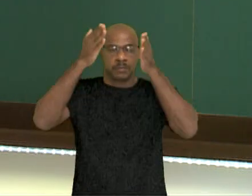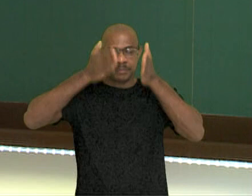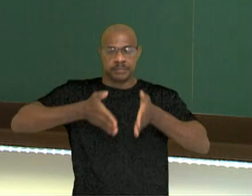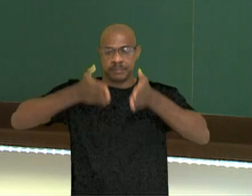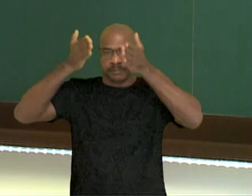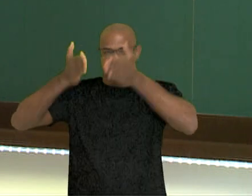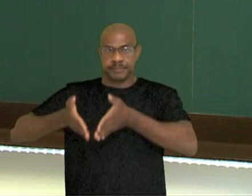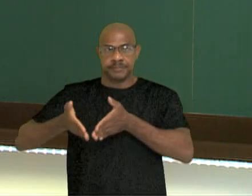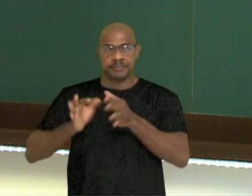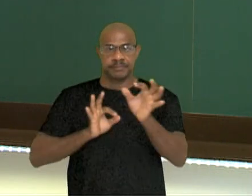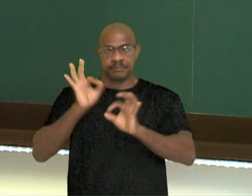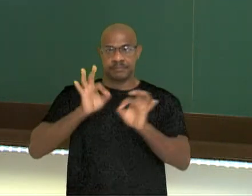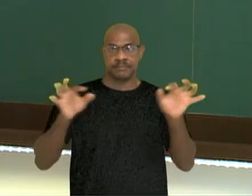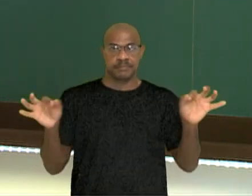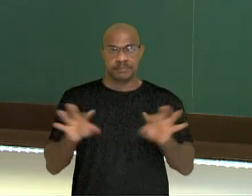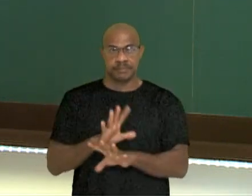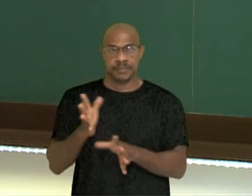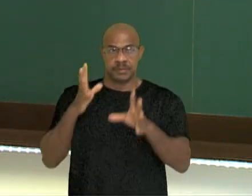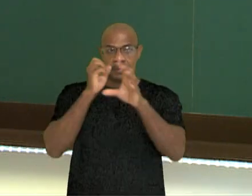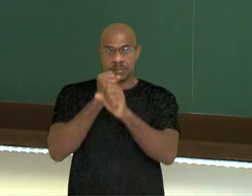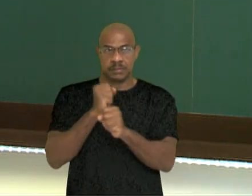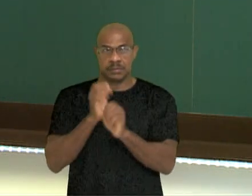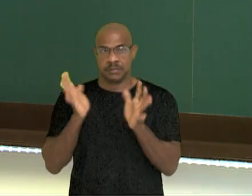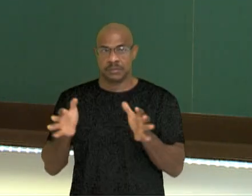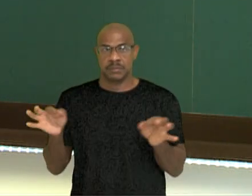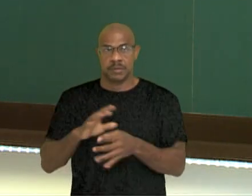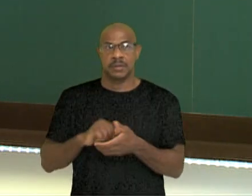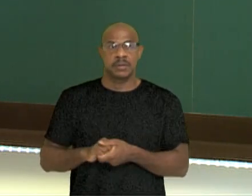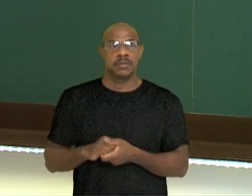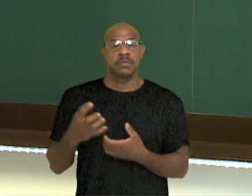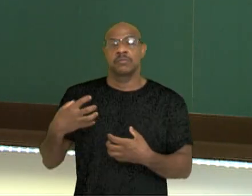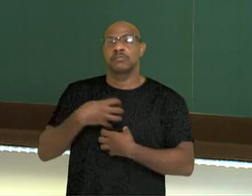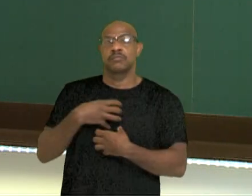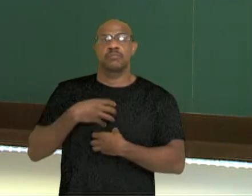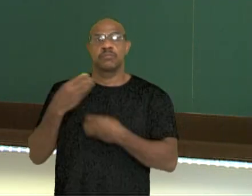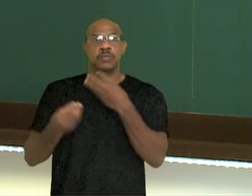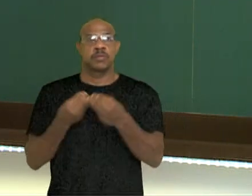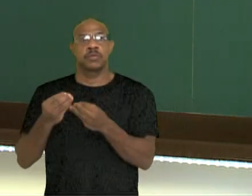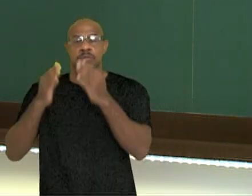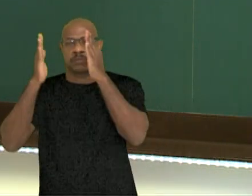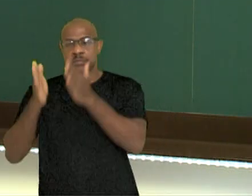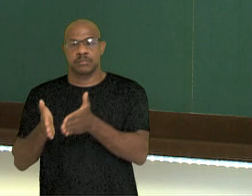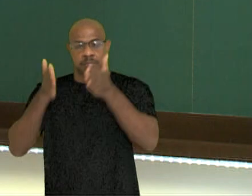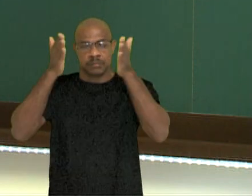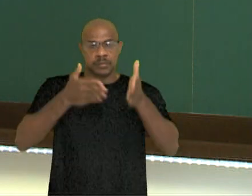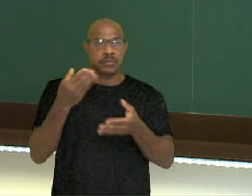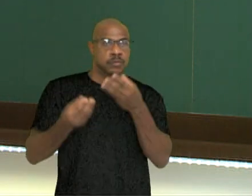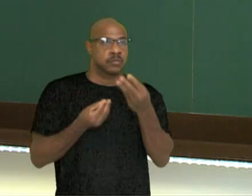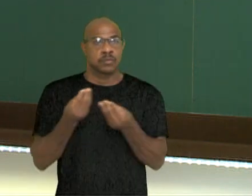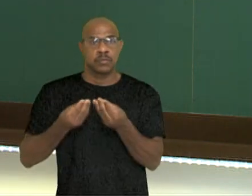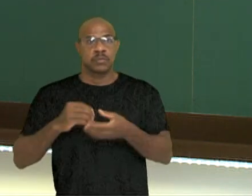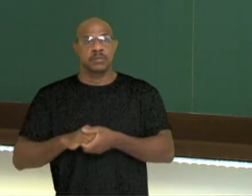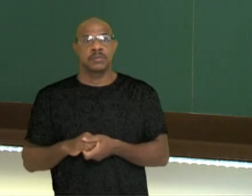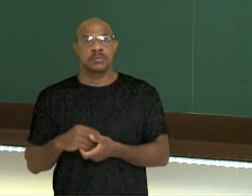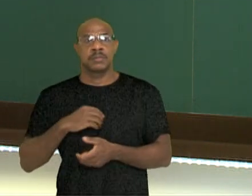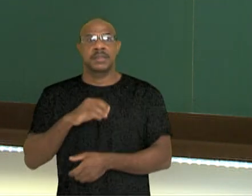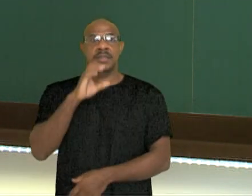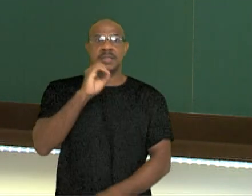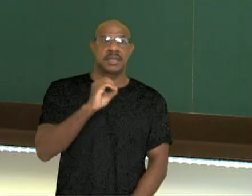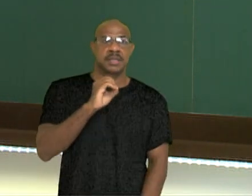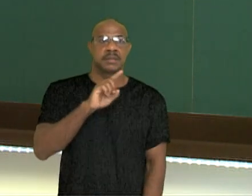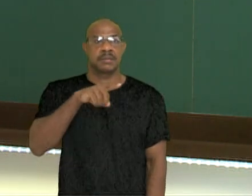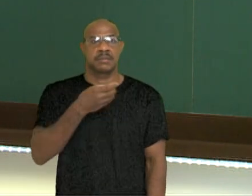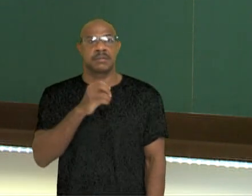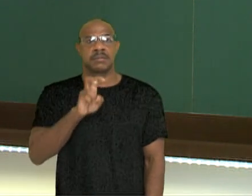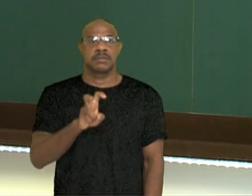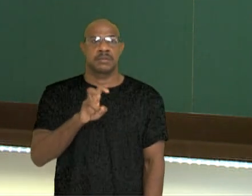A gente já organizou, a gente já calculou a posição em metros para cada instante em segundos, né? Para 0, para meio,